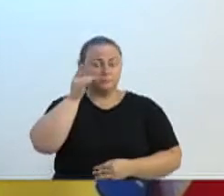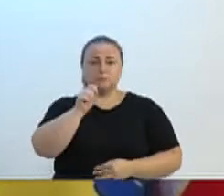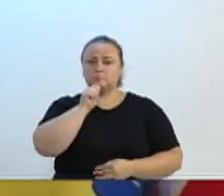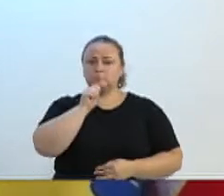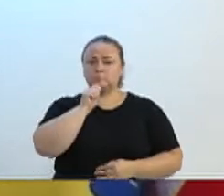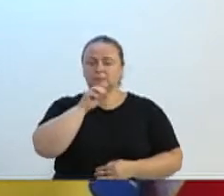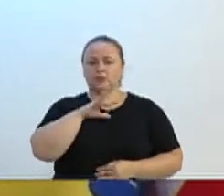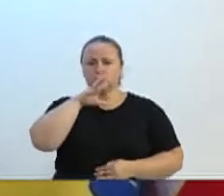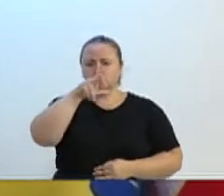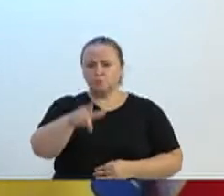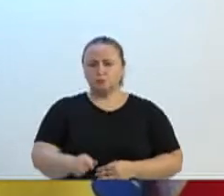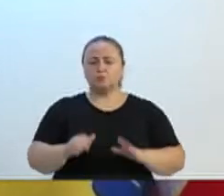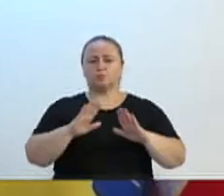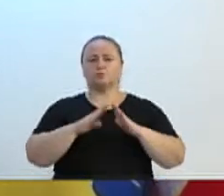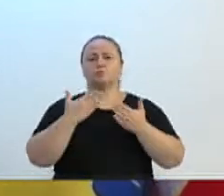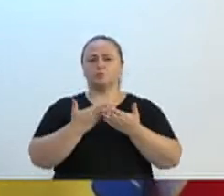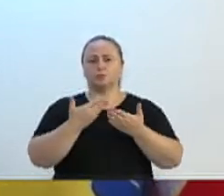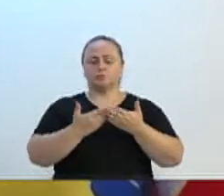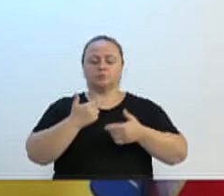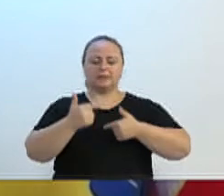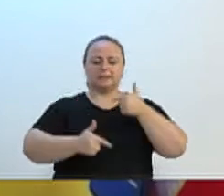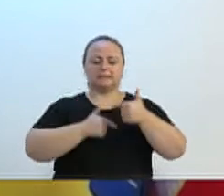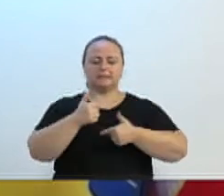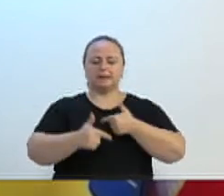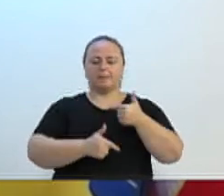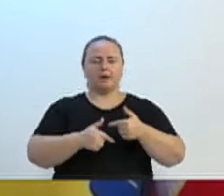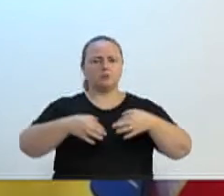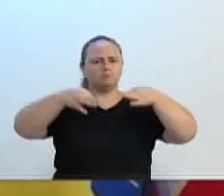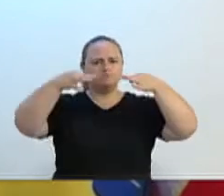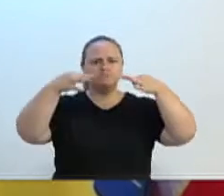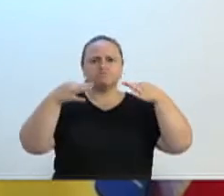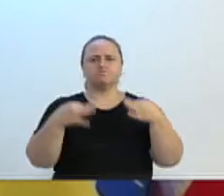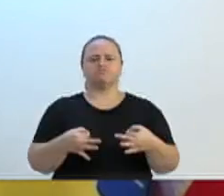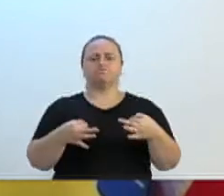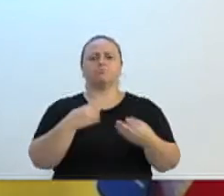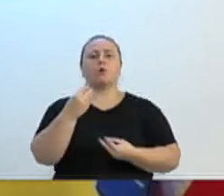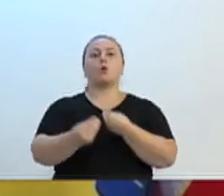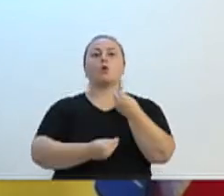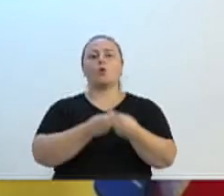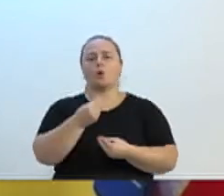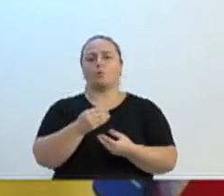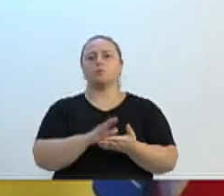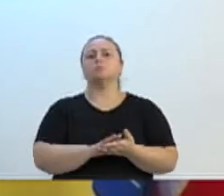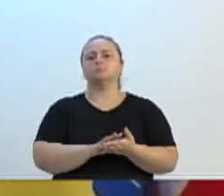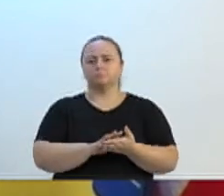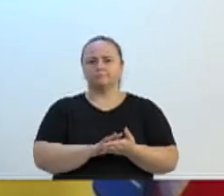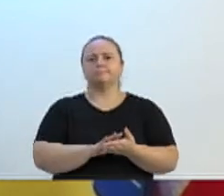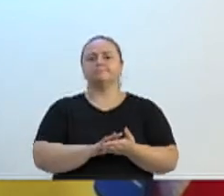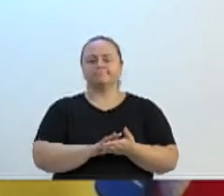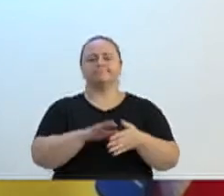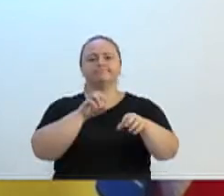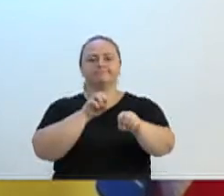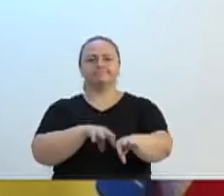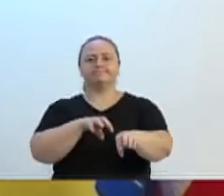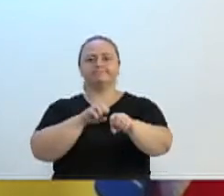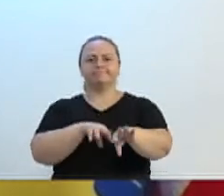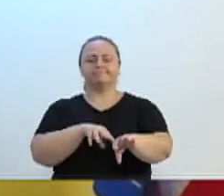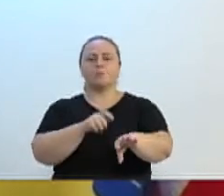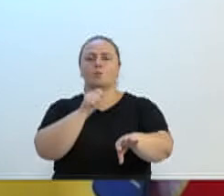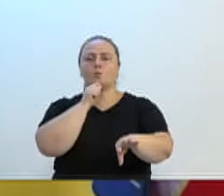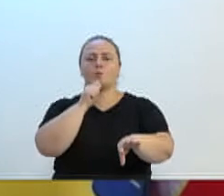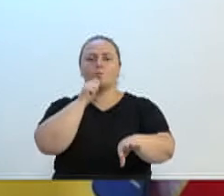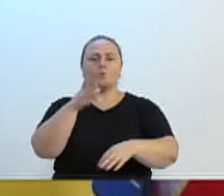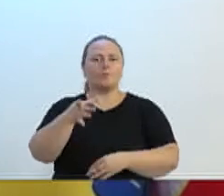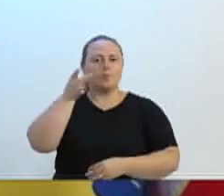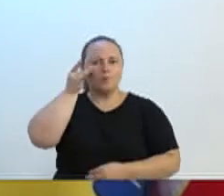as escolas estão trabalhando de forma muito efetiva com a educação chamada ensino não